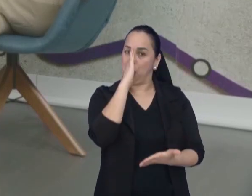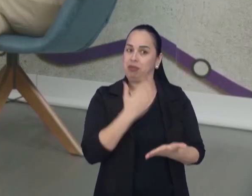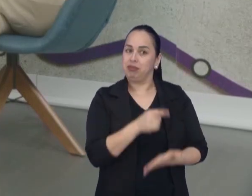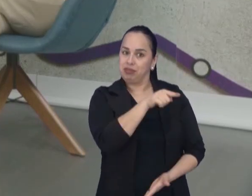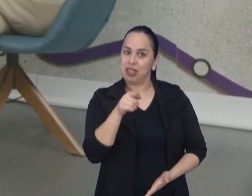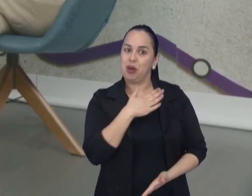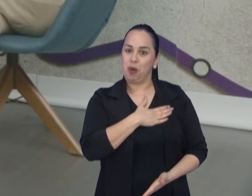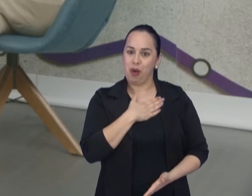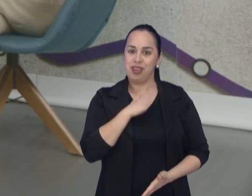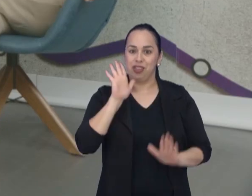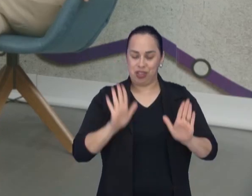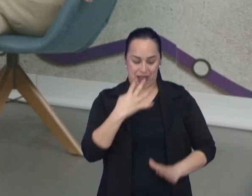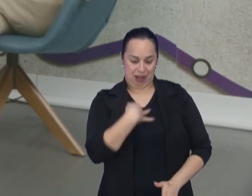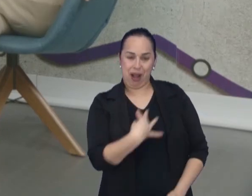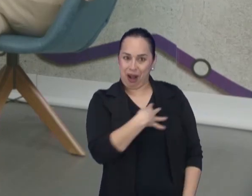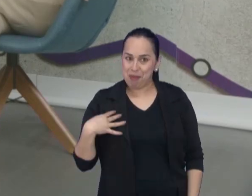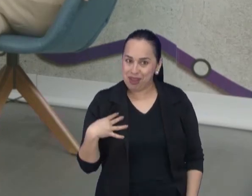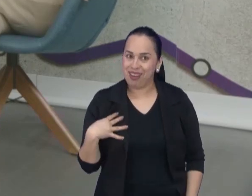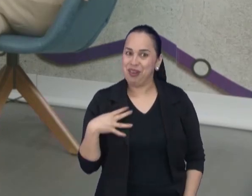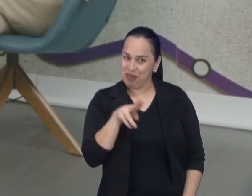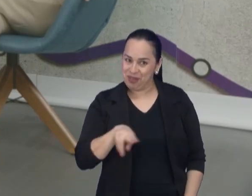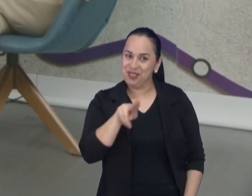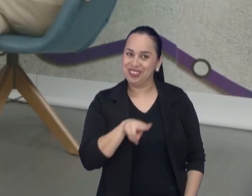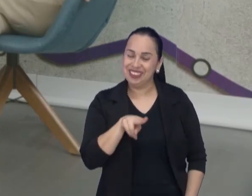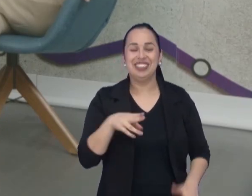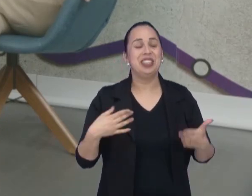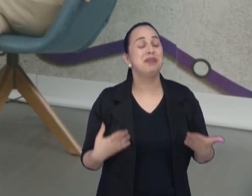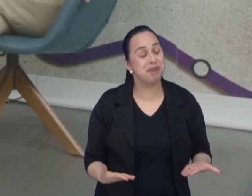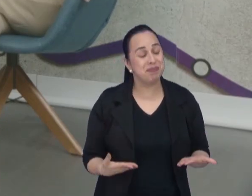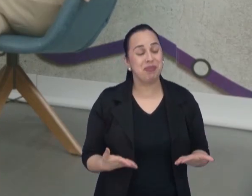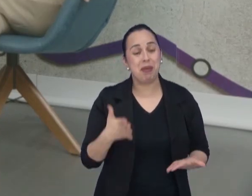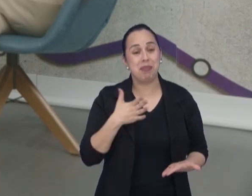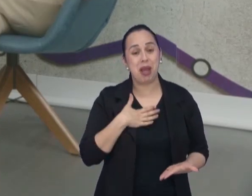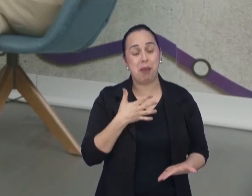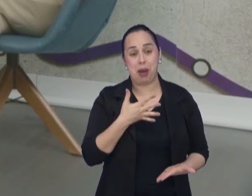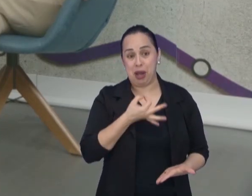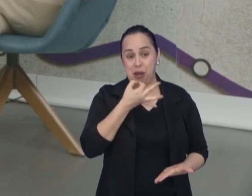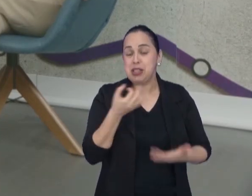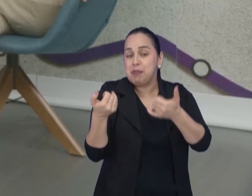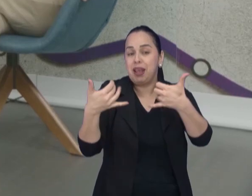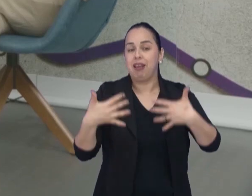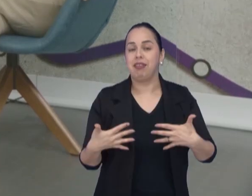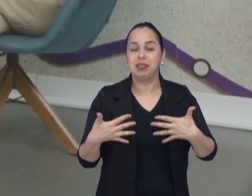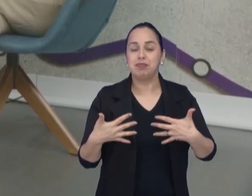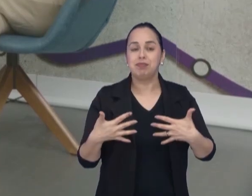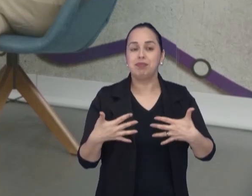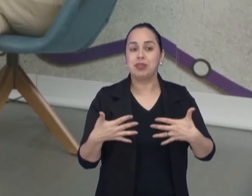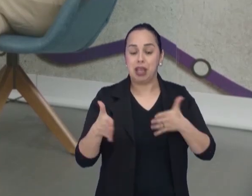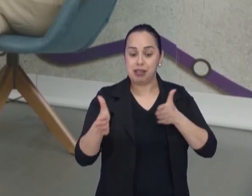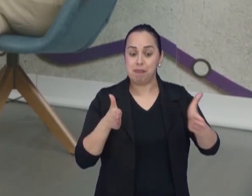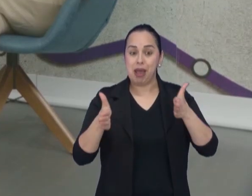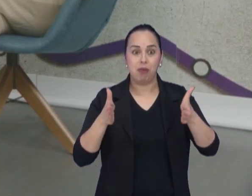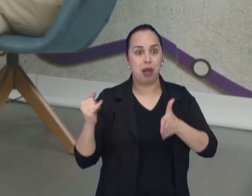está caracterizado com a camisa xadrez. Melo, eu acho que é importante a gente falar da importância dessa